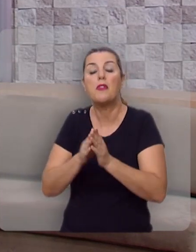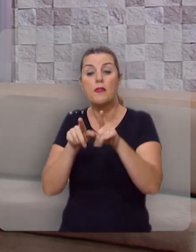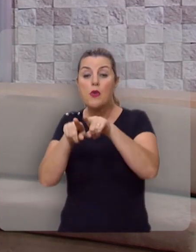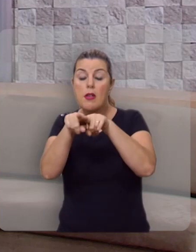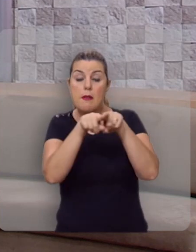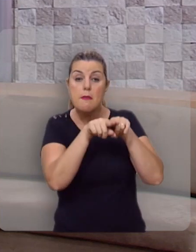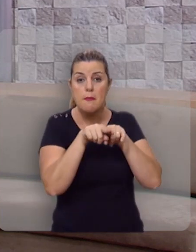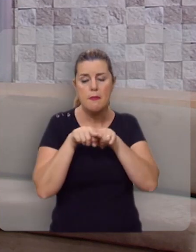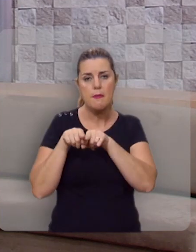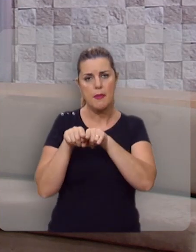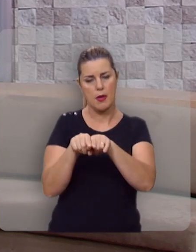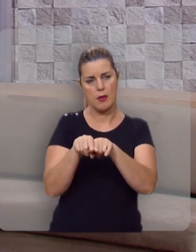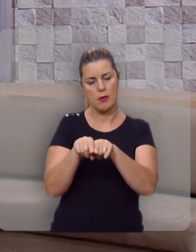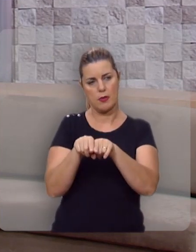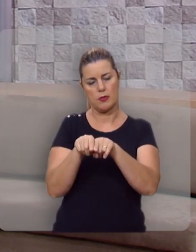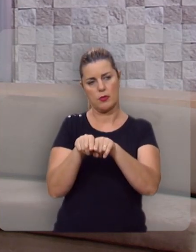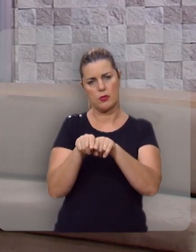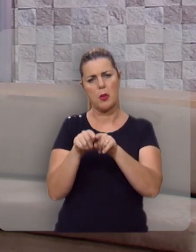que esses irmãos